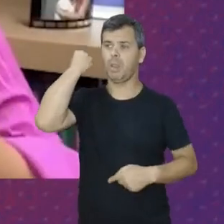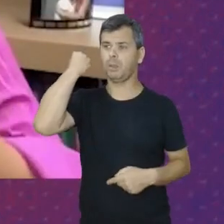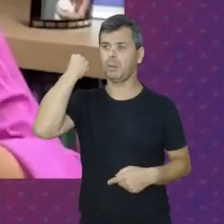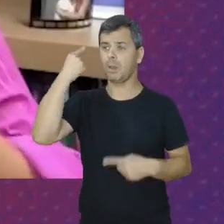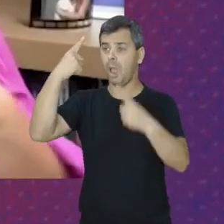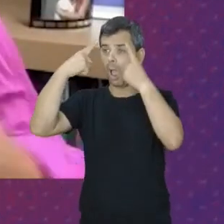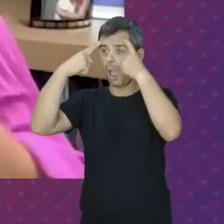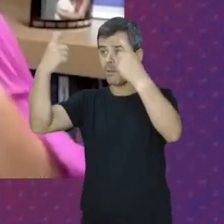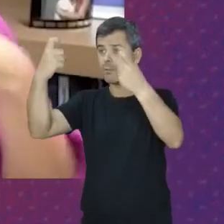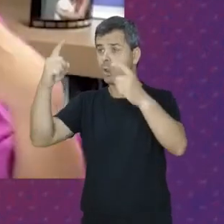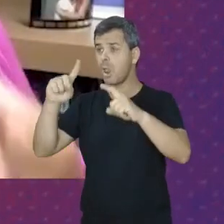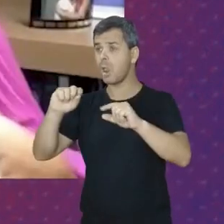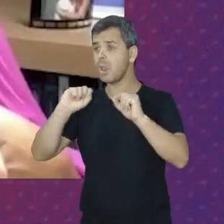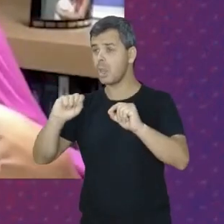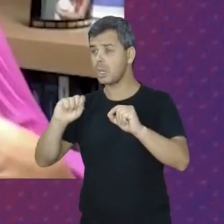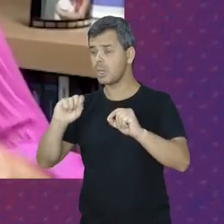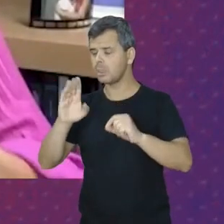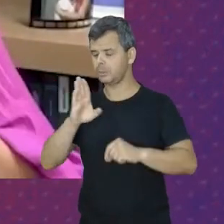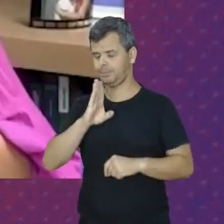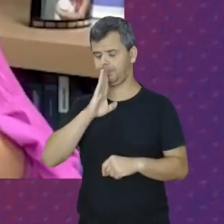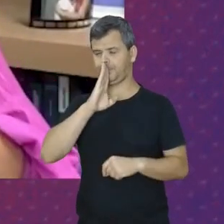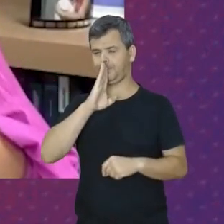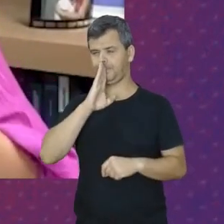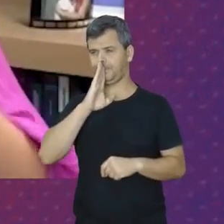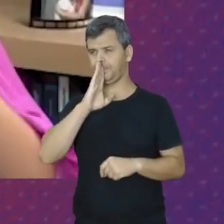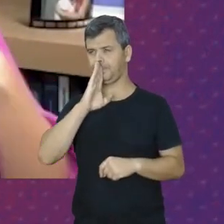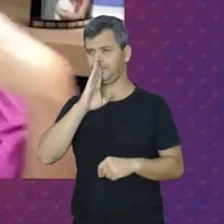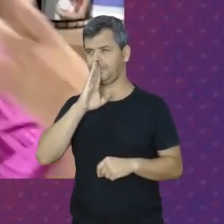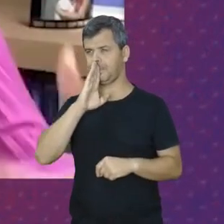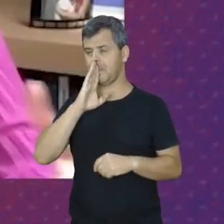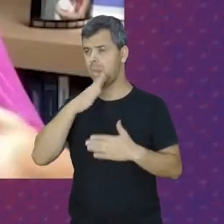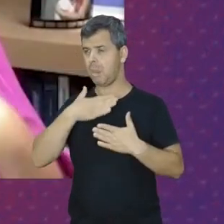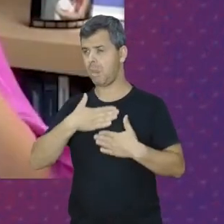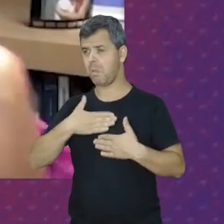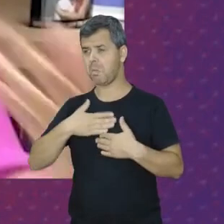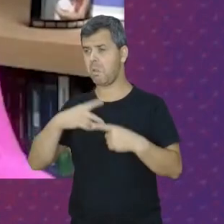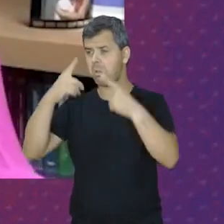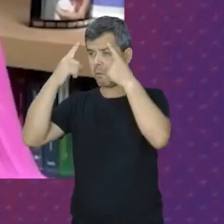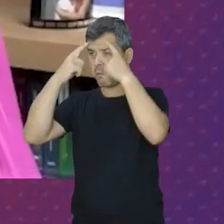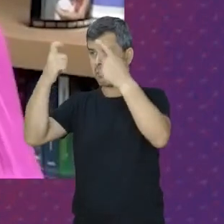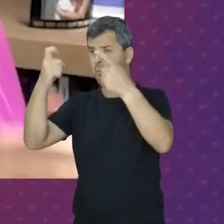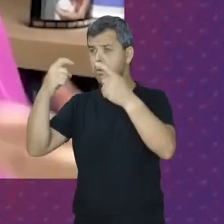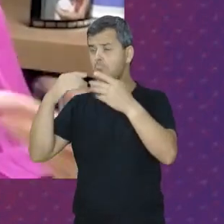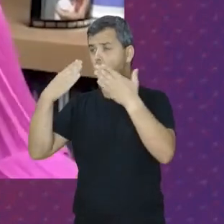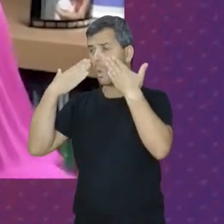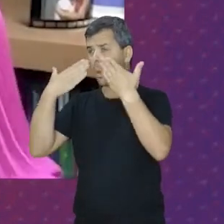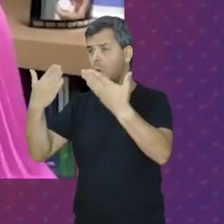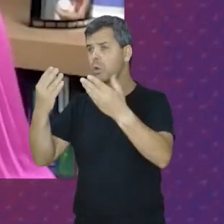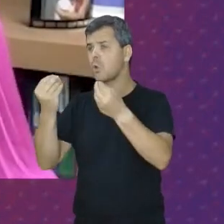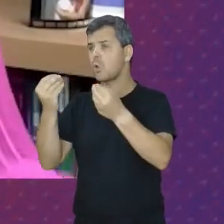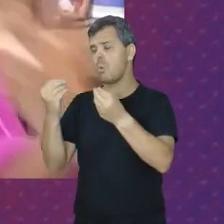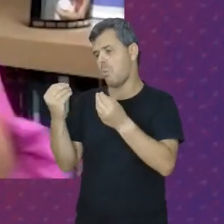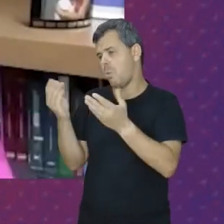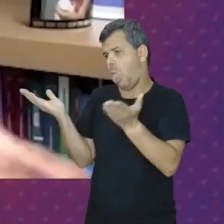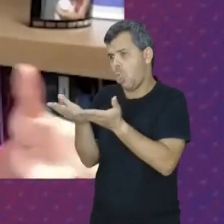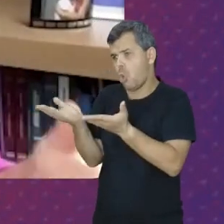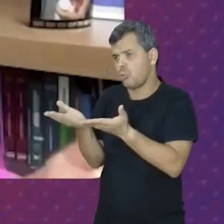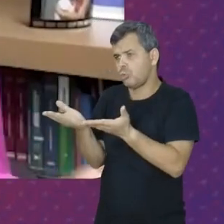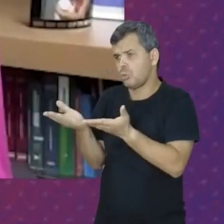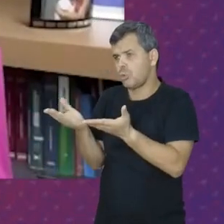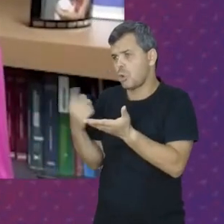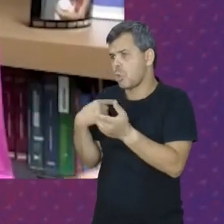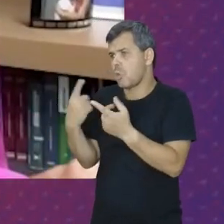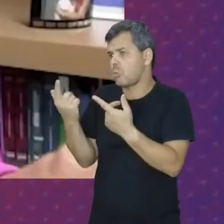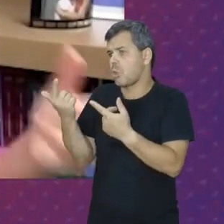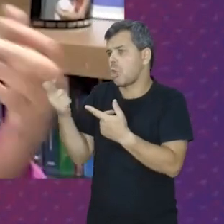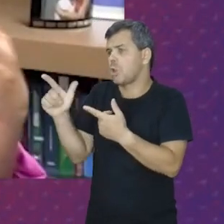Uma violência talvez silenciosa, uma violência que não nos era apresentada como tal. E não tinha esse nome